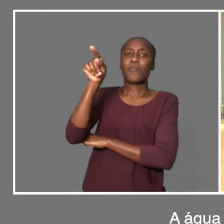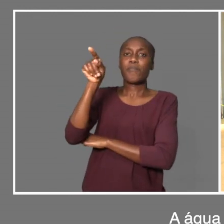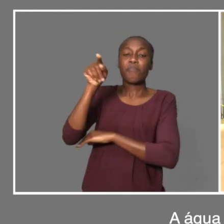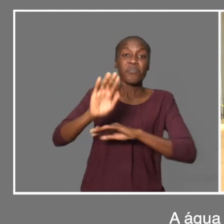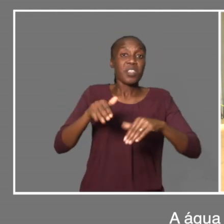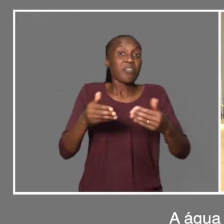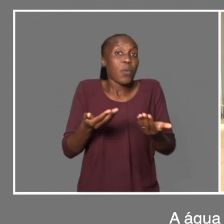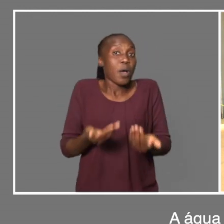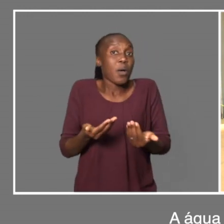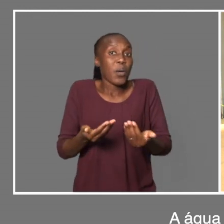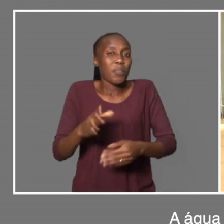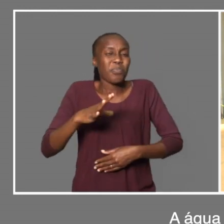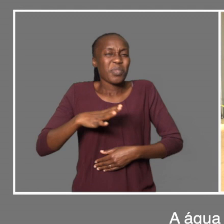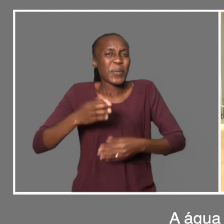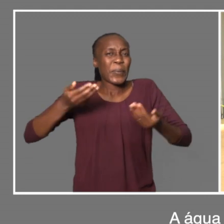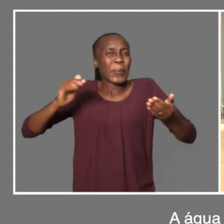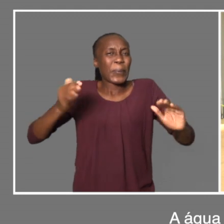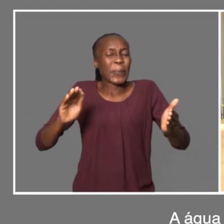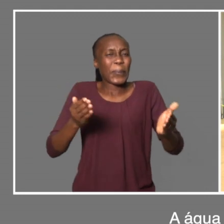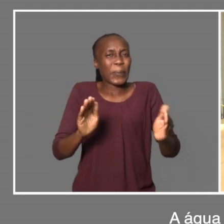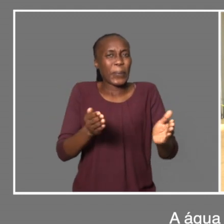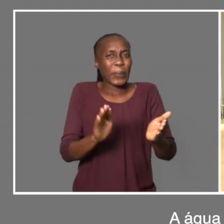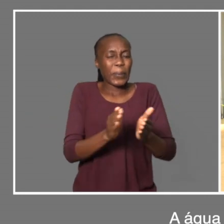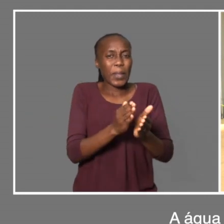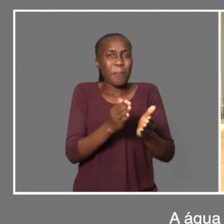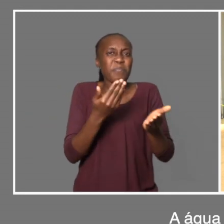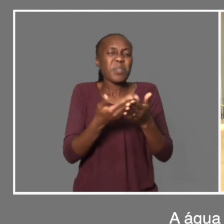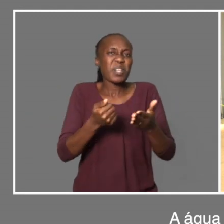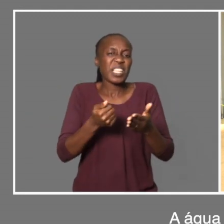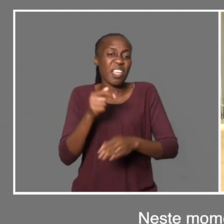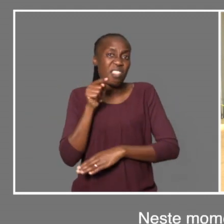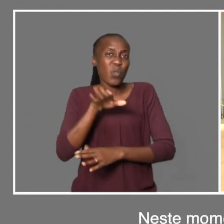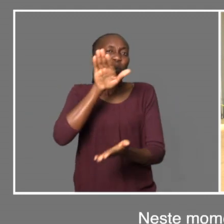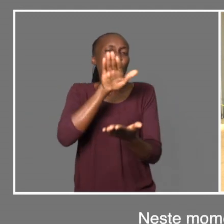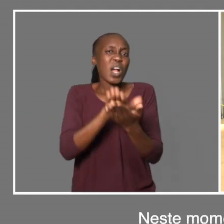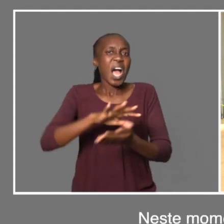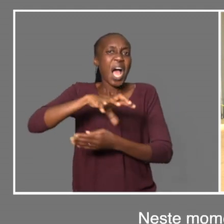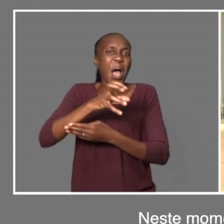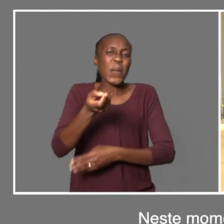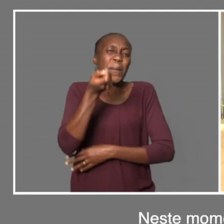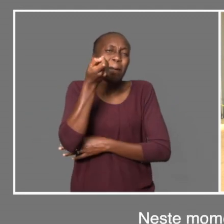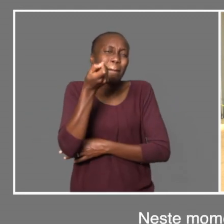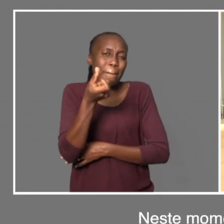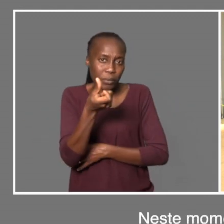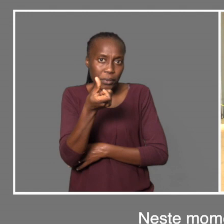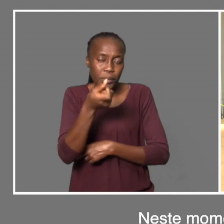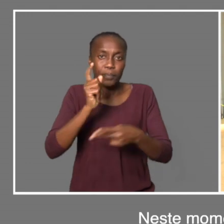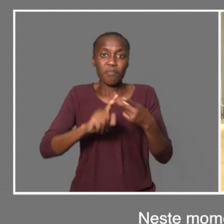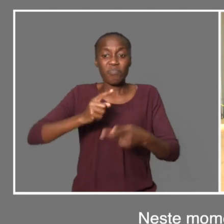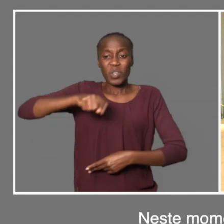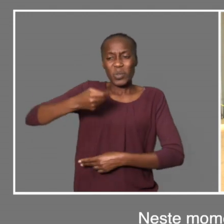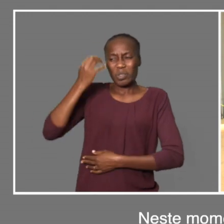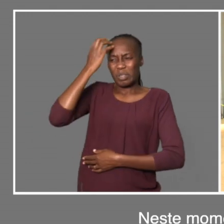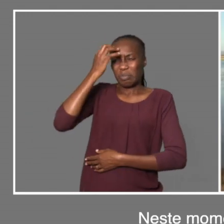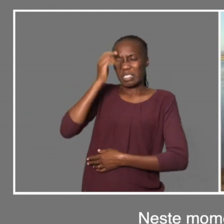dos outros rios que a partir da parte sul-africana então neste momento há redução